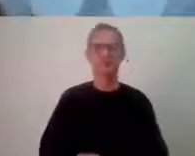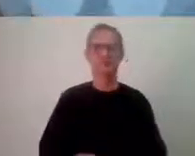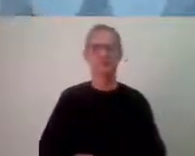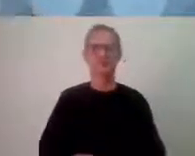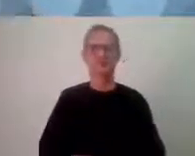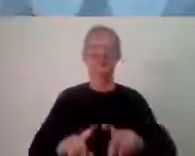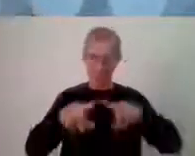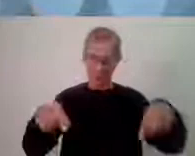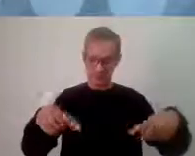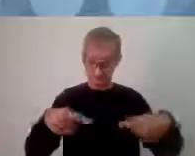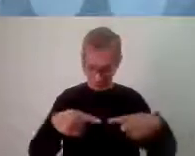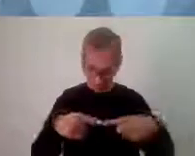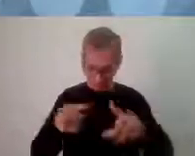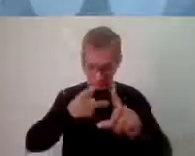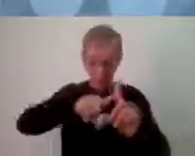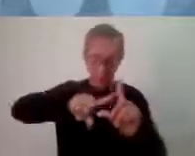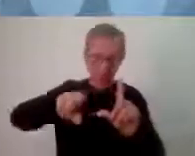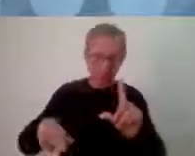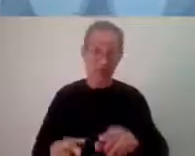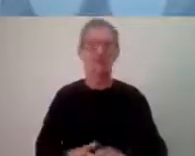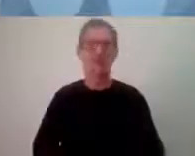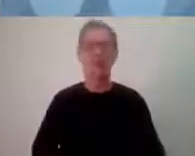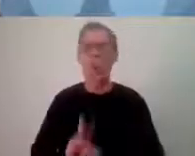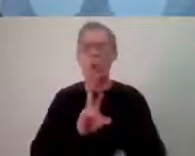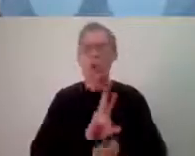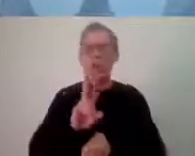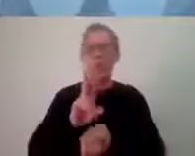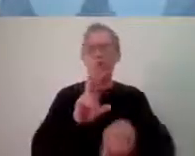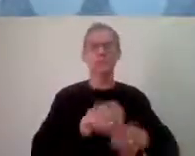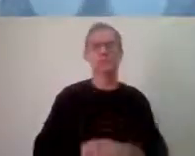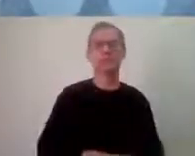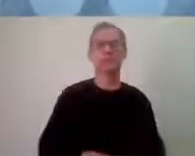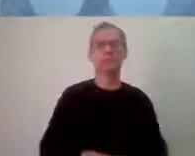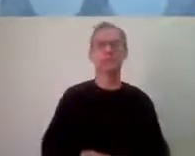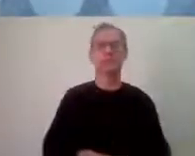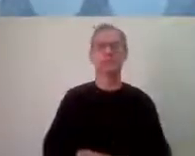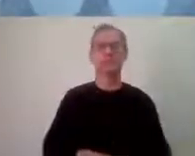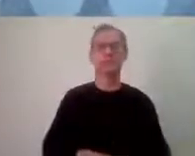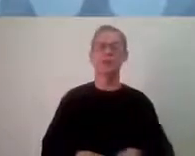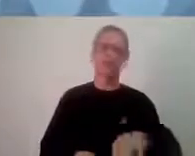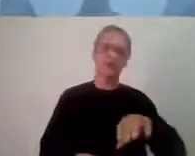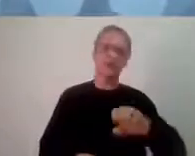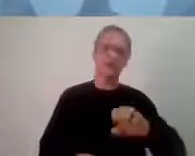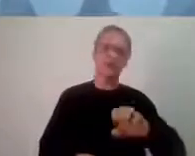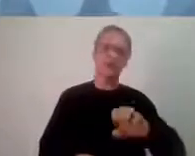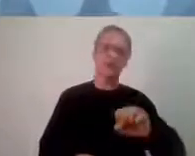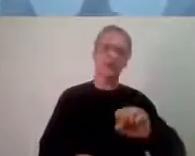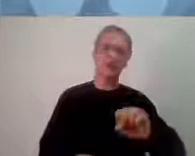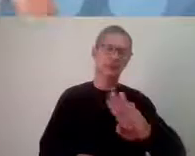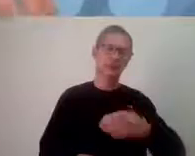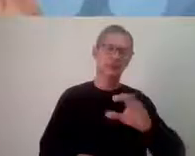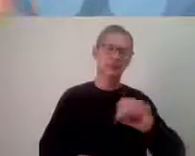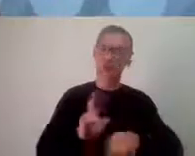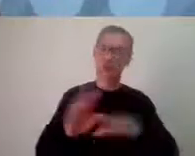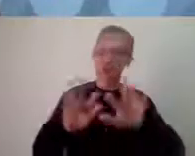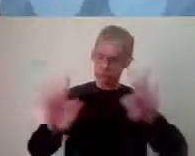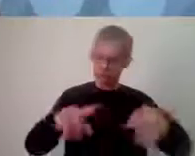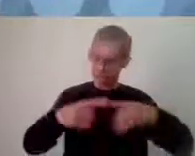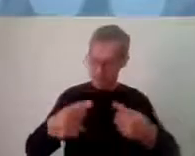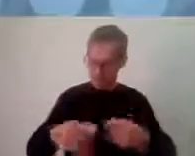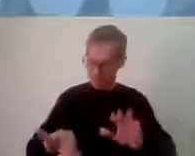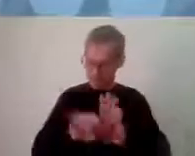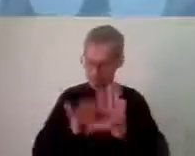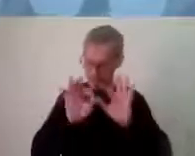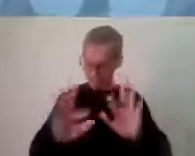Cálculo de área entre curvas, cuidado com o esboço, né? Cuidado com a função, porque você saber qual